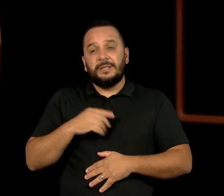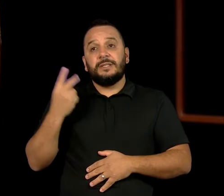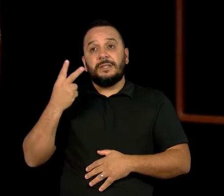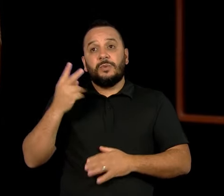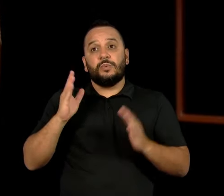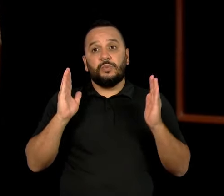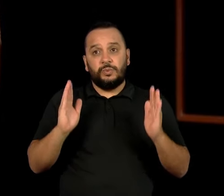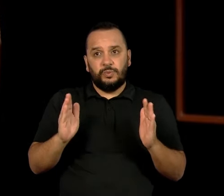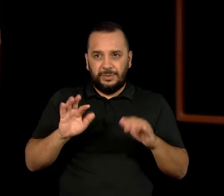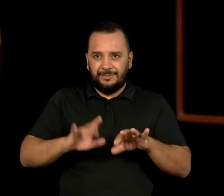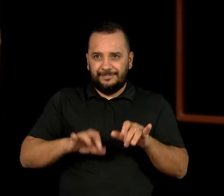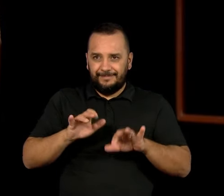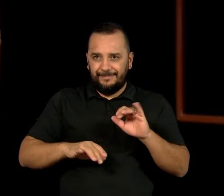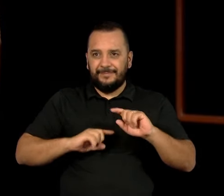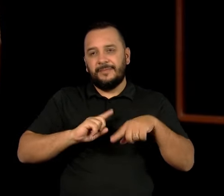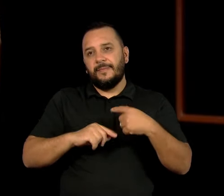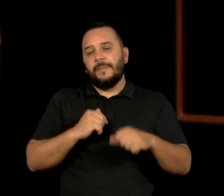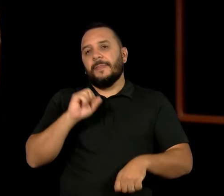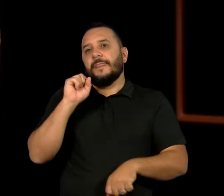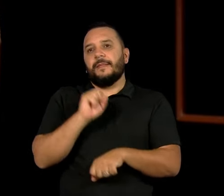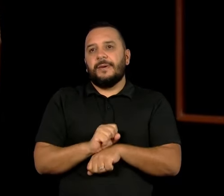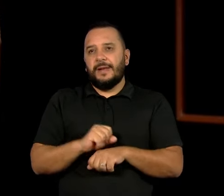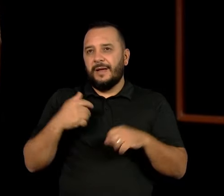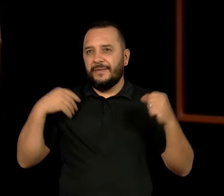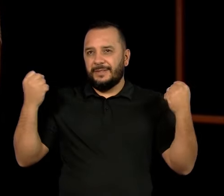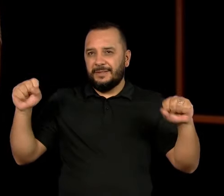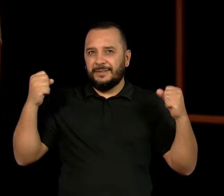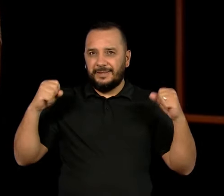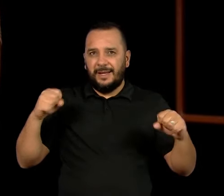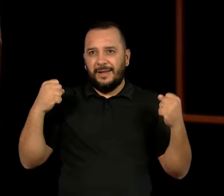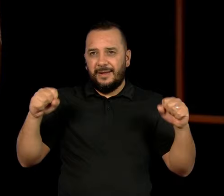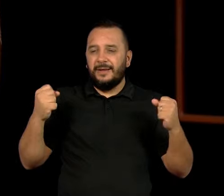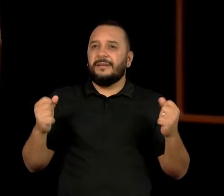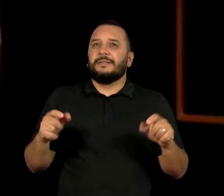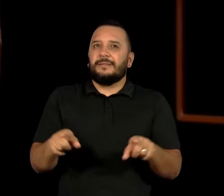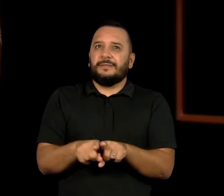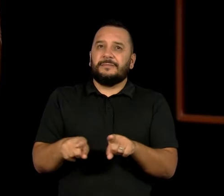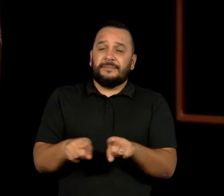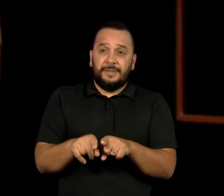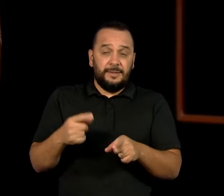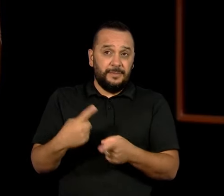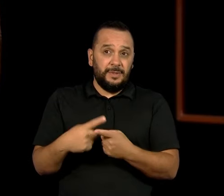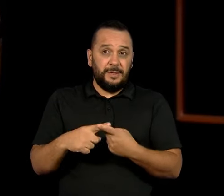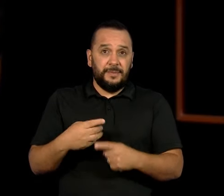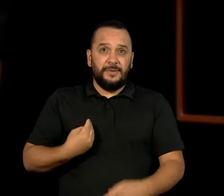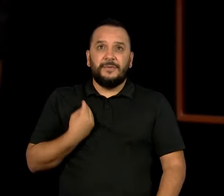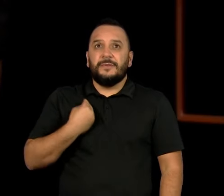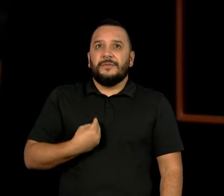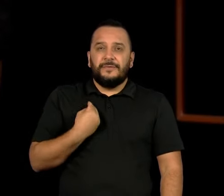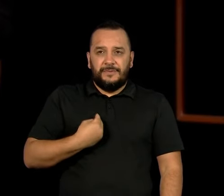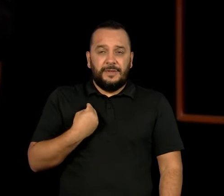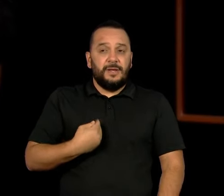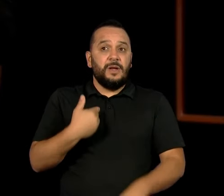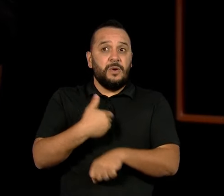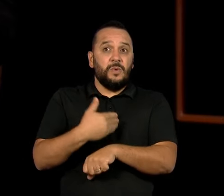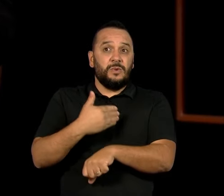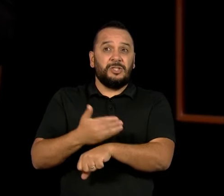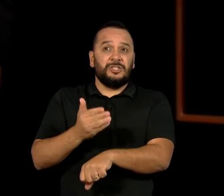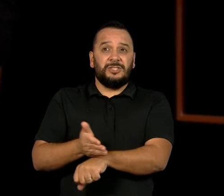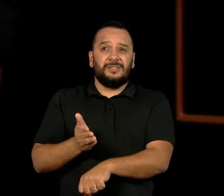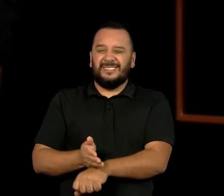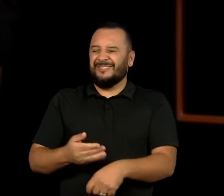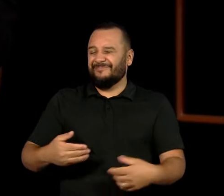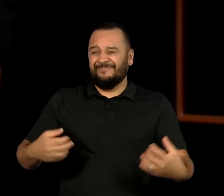turno. Aí eu parava, ia me exercitar, porque eu comecei a também achar que para sobreviver a essa rotina